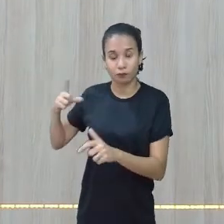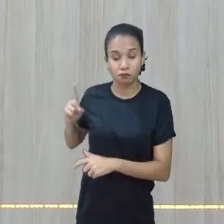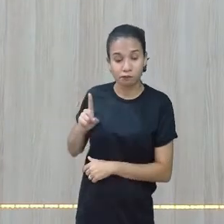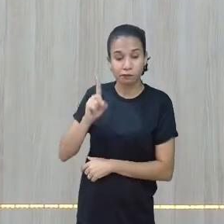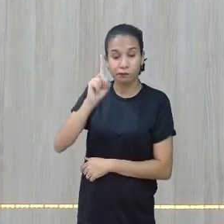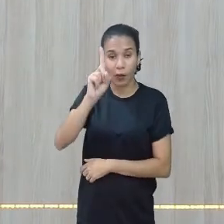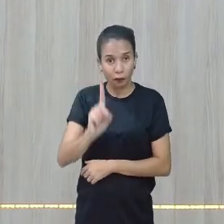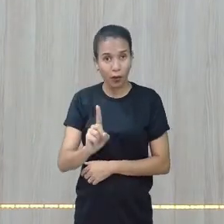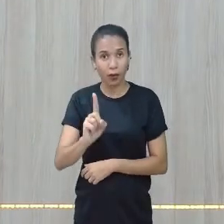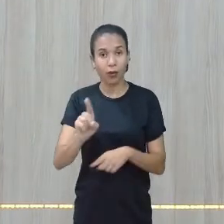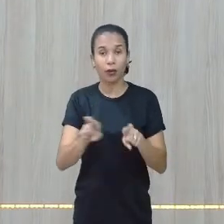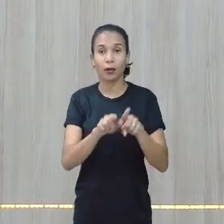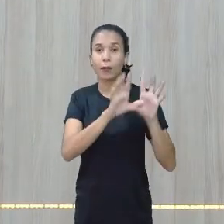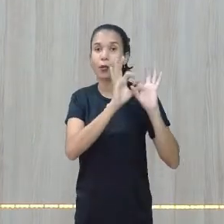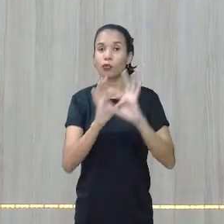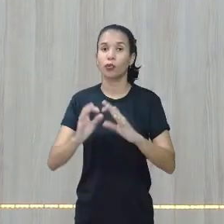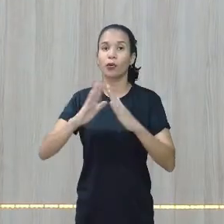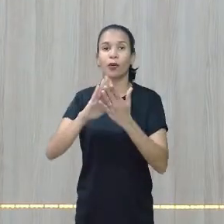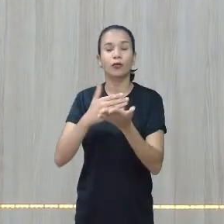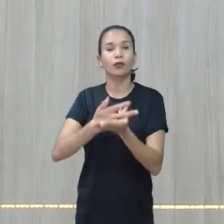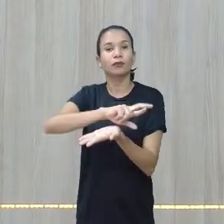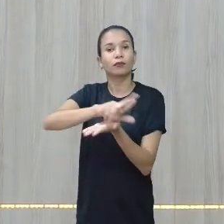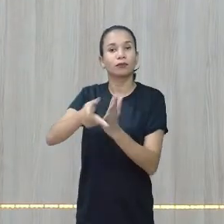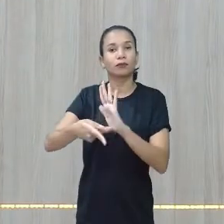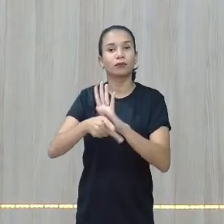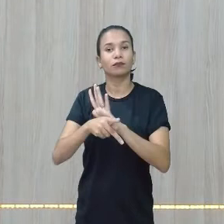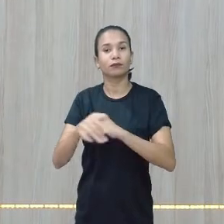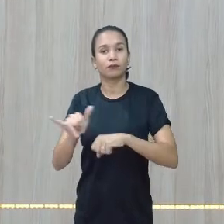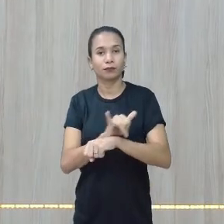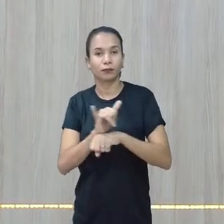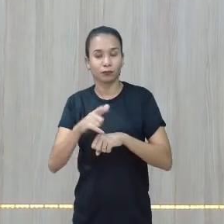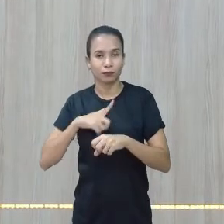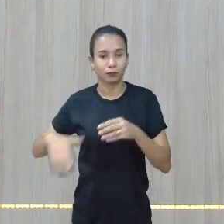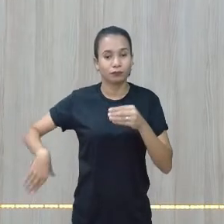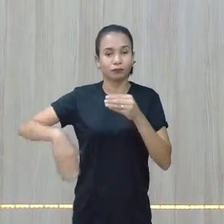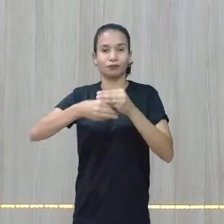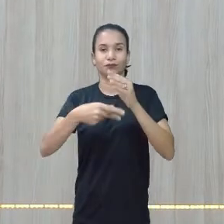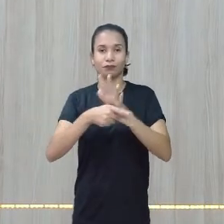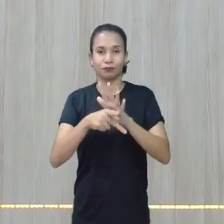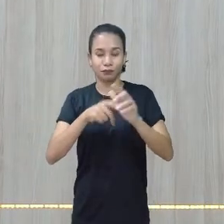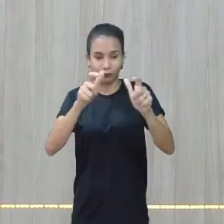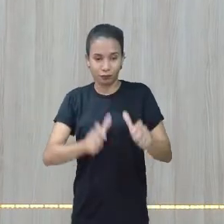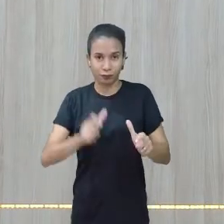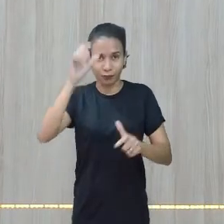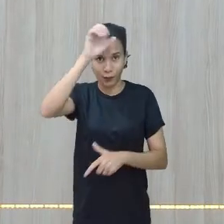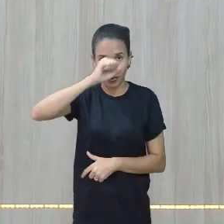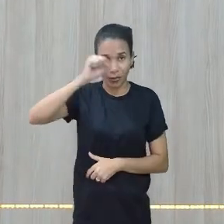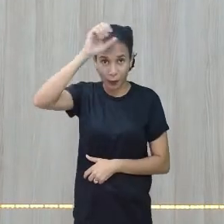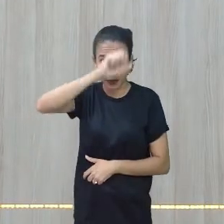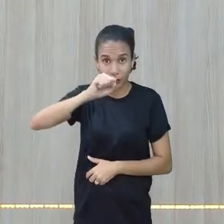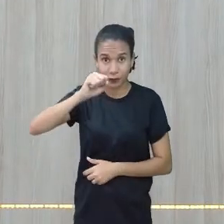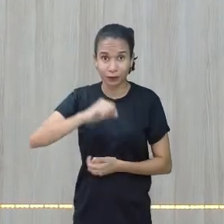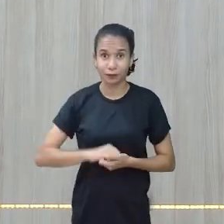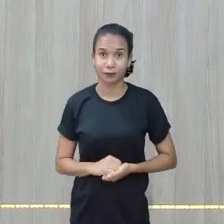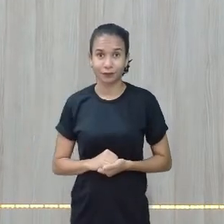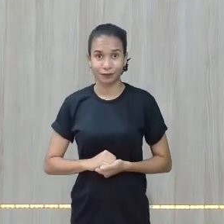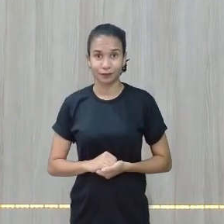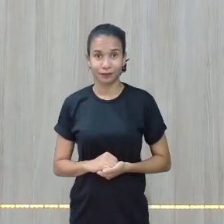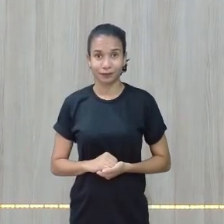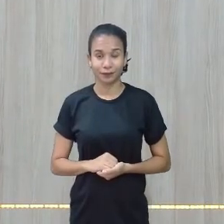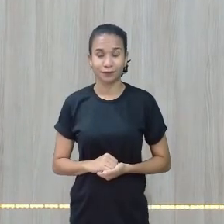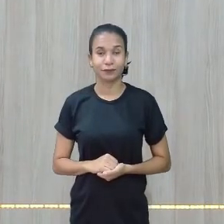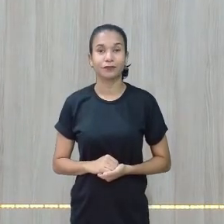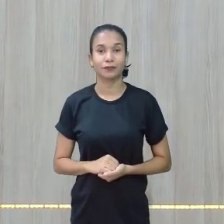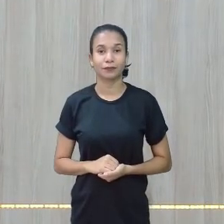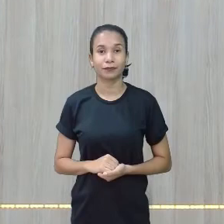transita e no contexto escolar, nos vários ambientes que compõem esse ambiente de aprendizagem, esse local de aprendizagem.